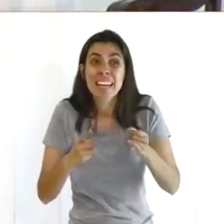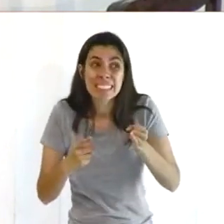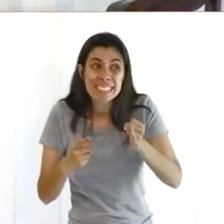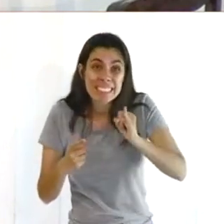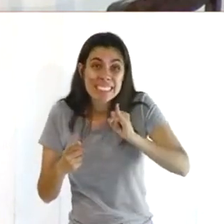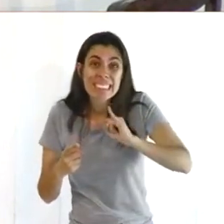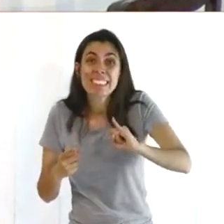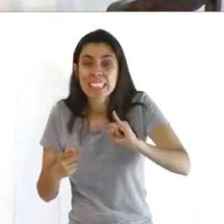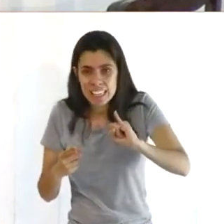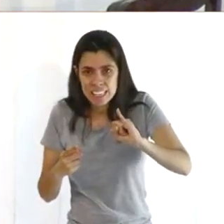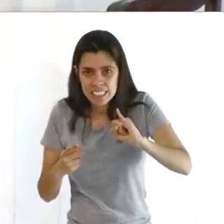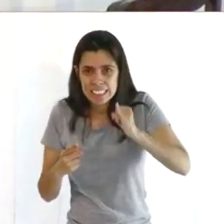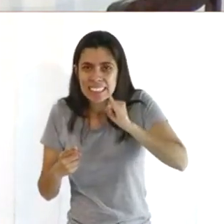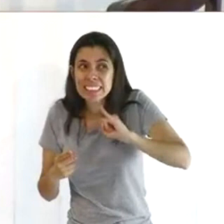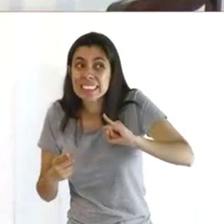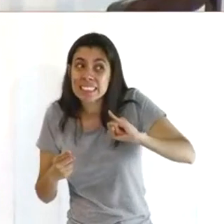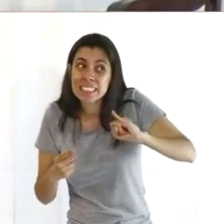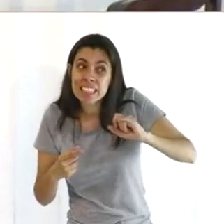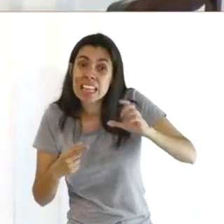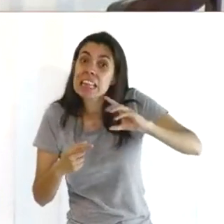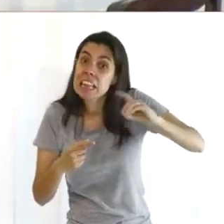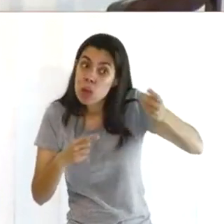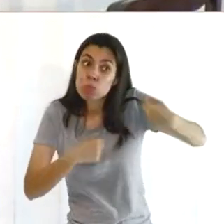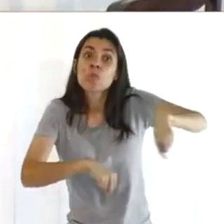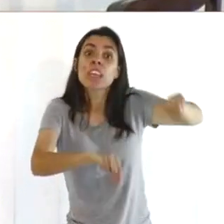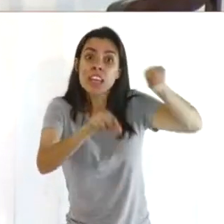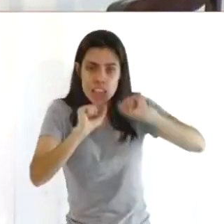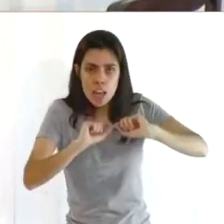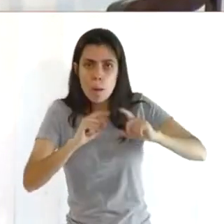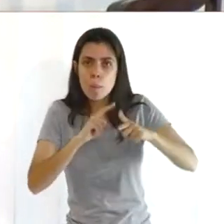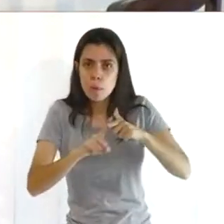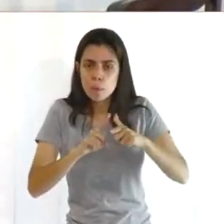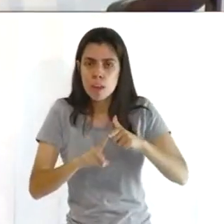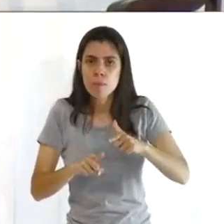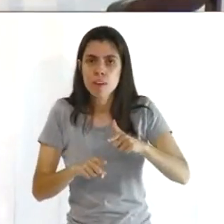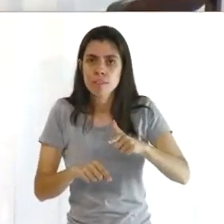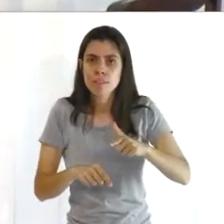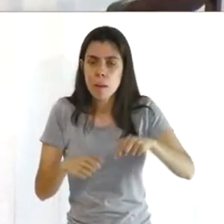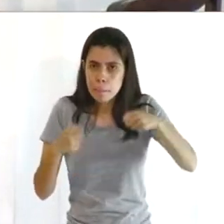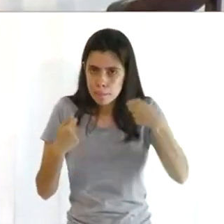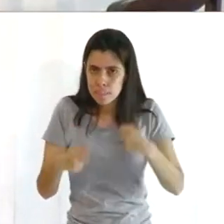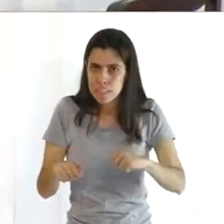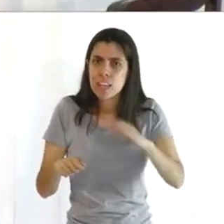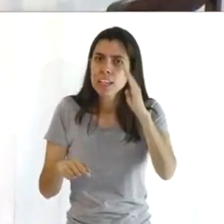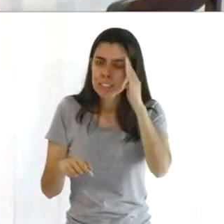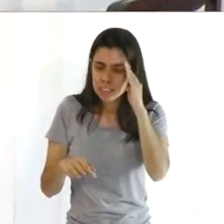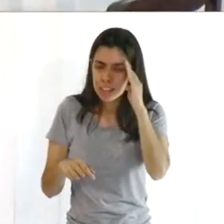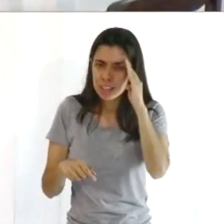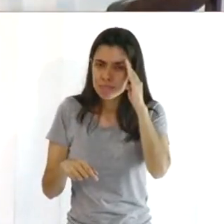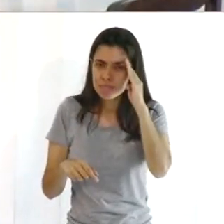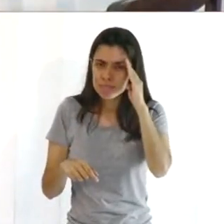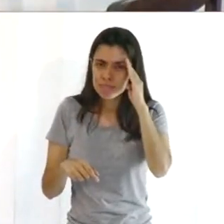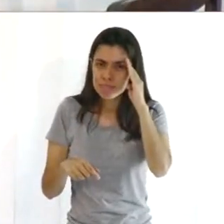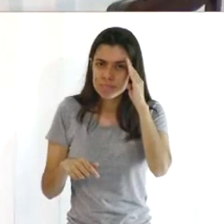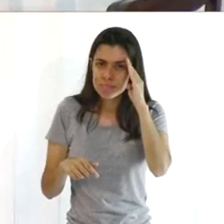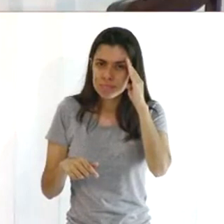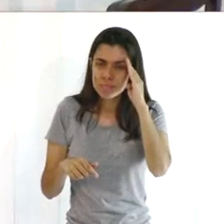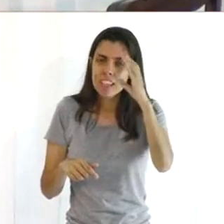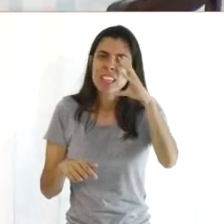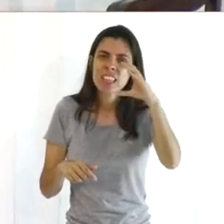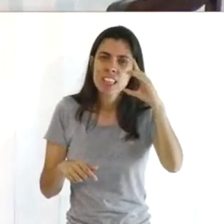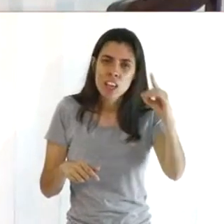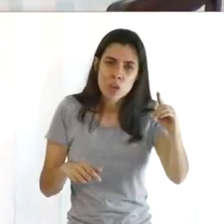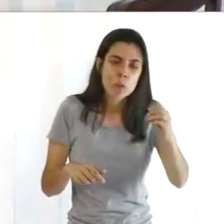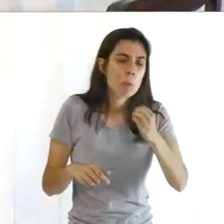fim, porque você serve a um Deus que te ama, e que é o teu provedor, e que é o teu bom pastor. Por isso você pode também, mesmo no meio de